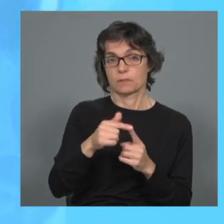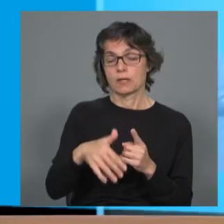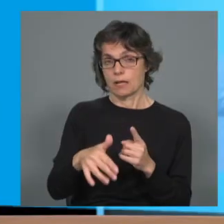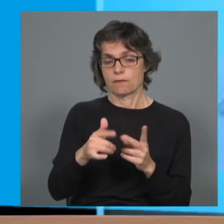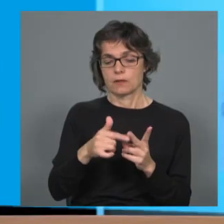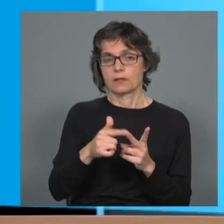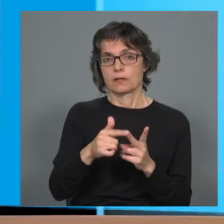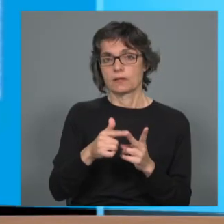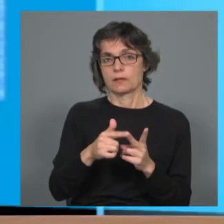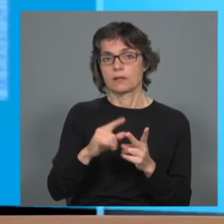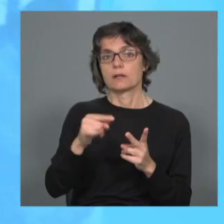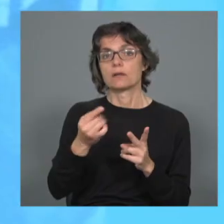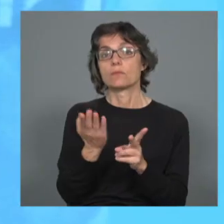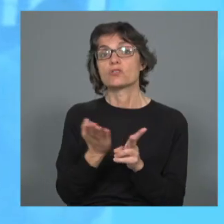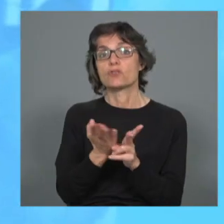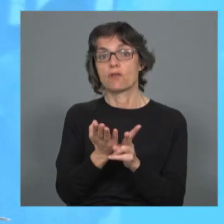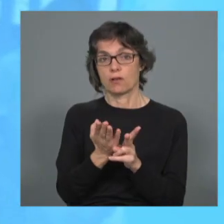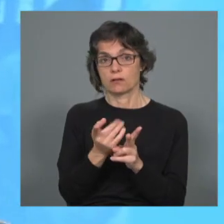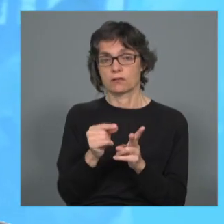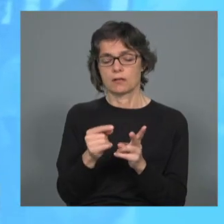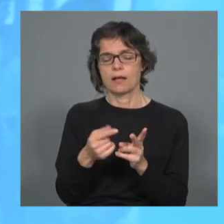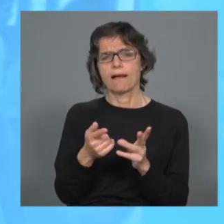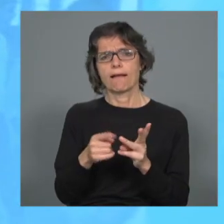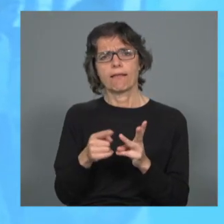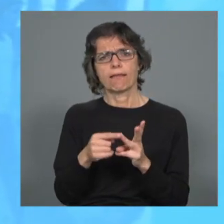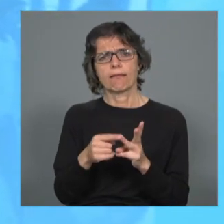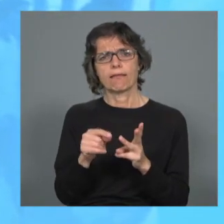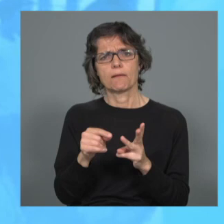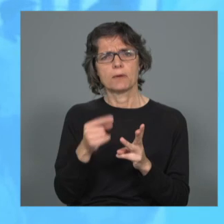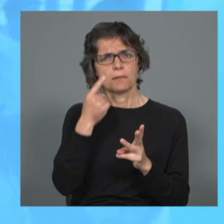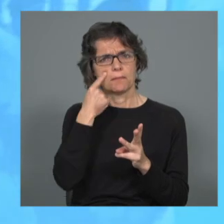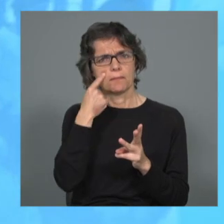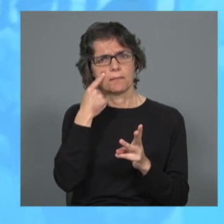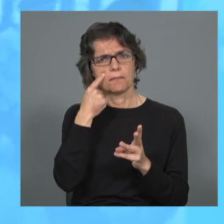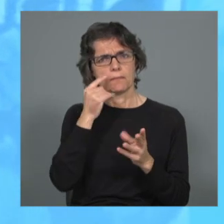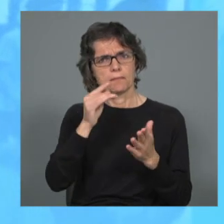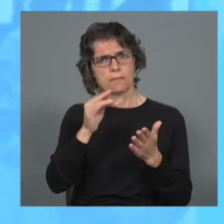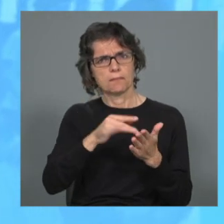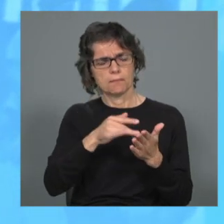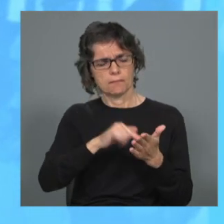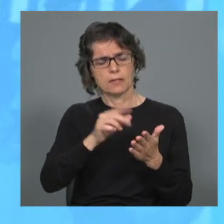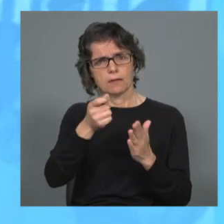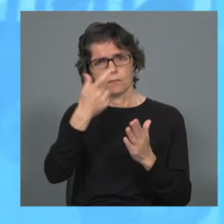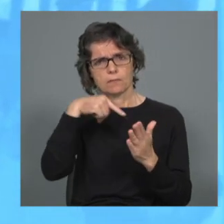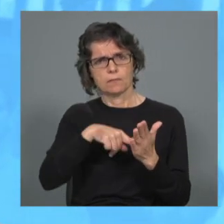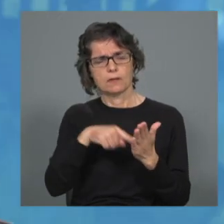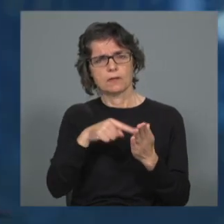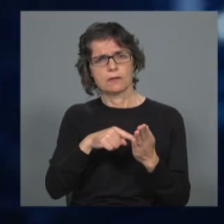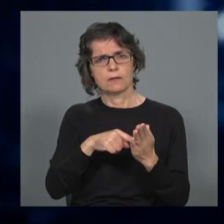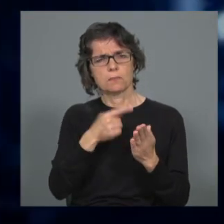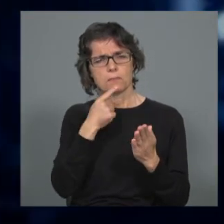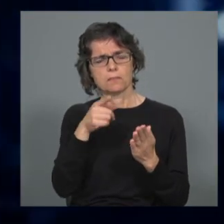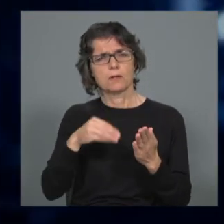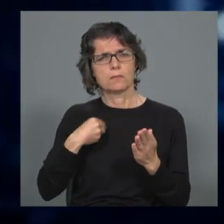Grávida, depois a escola. Vejo também, e pela história que é contada neste livro, que há muita preocupação